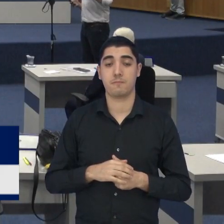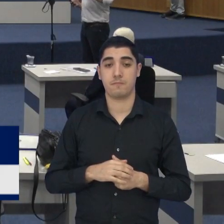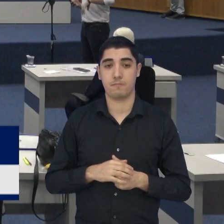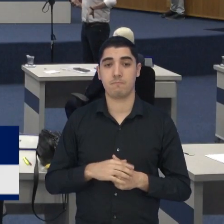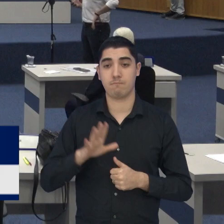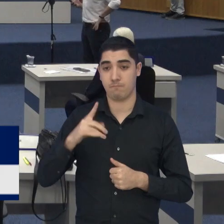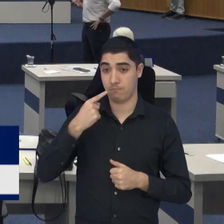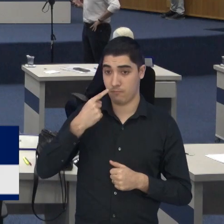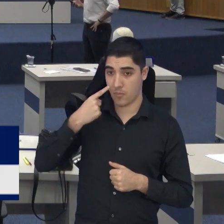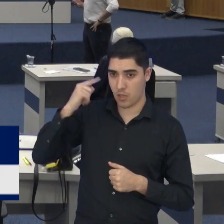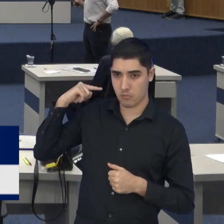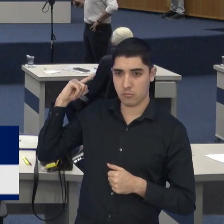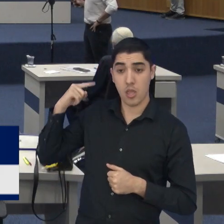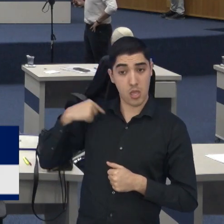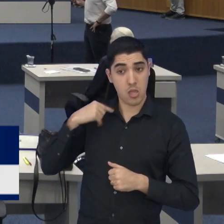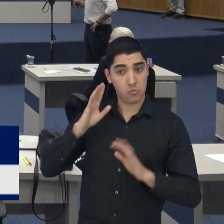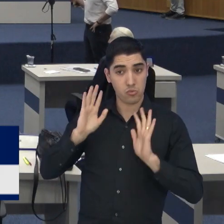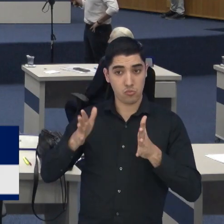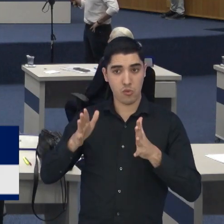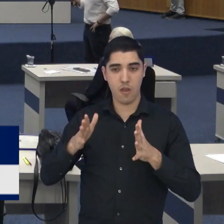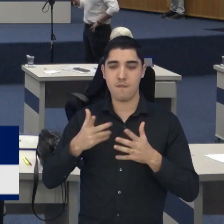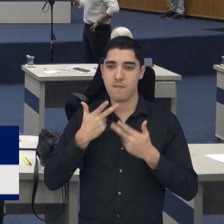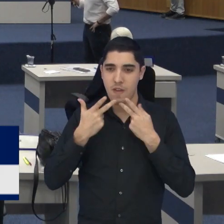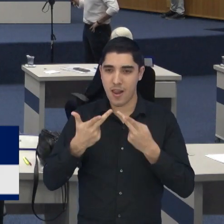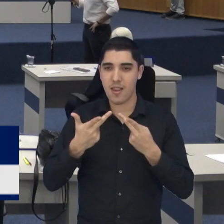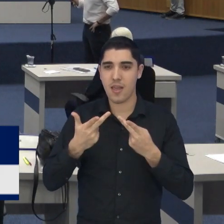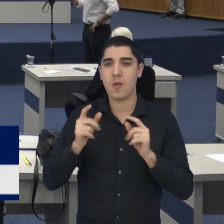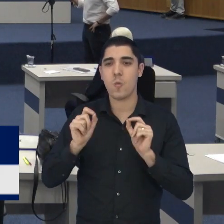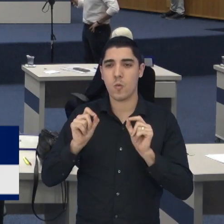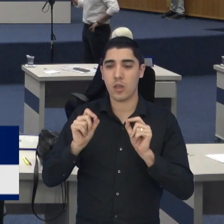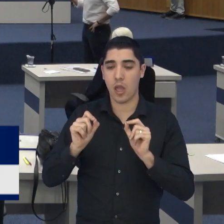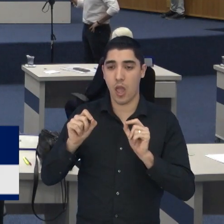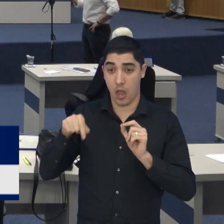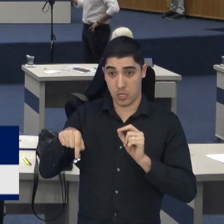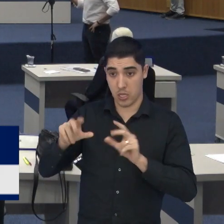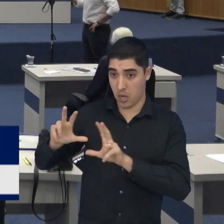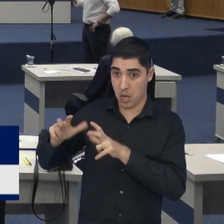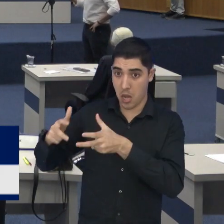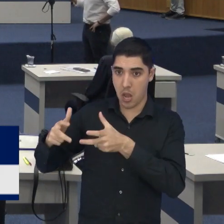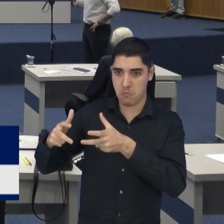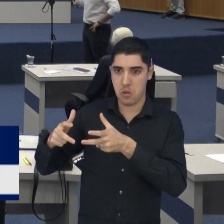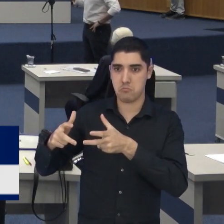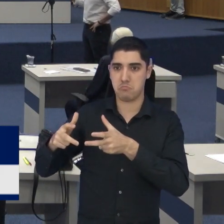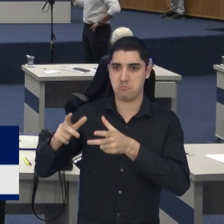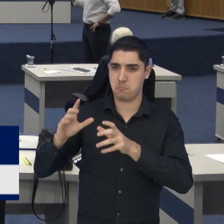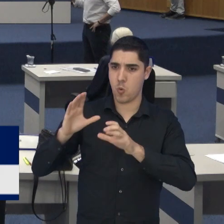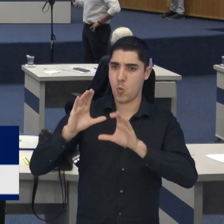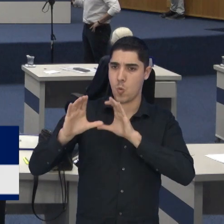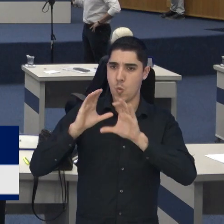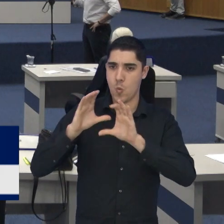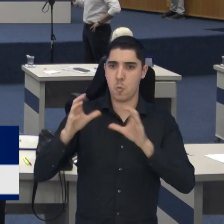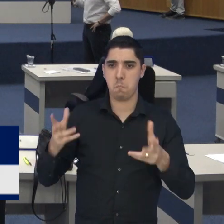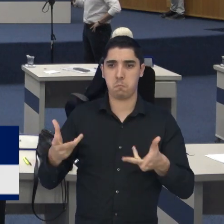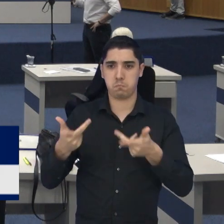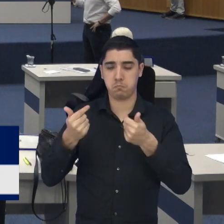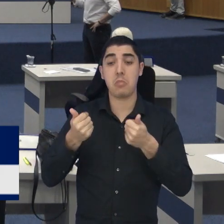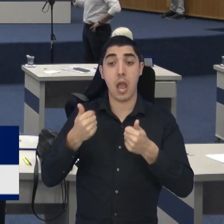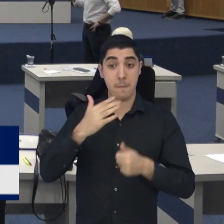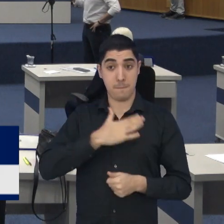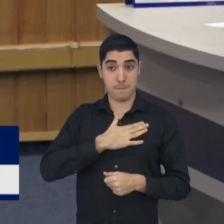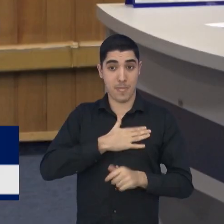recentemente eu tive aqui elogiando, e com razão, a comunicação aqui da casa. A minha assessoria, sempre atenta